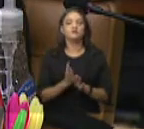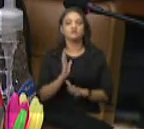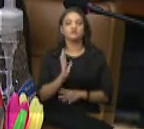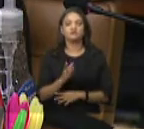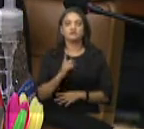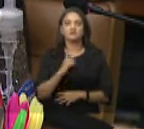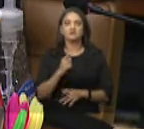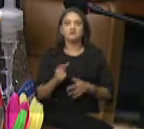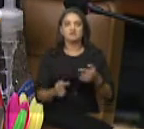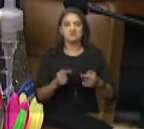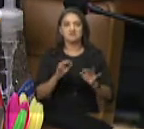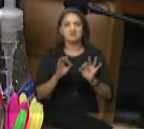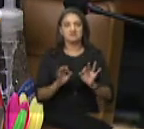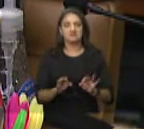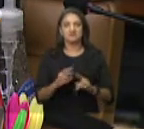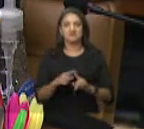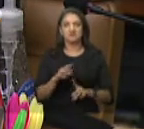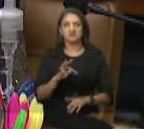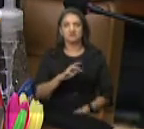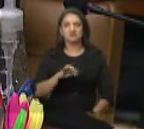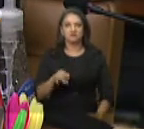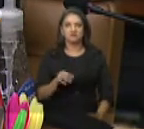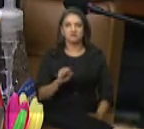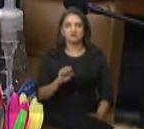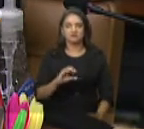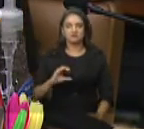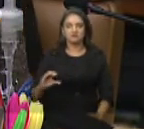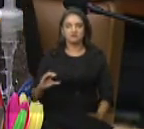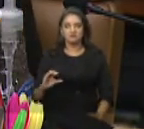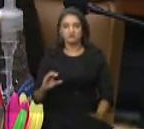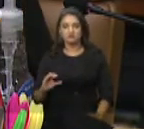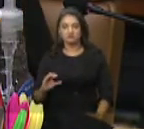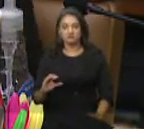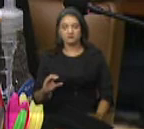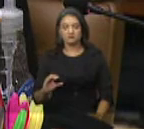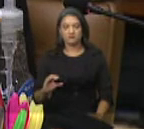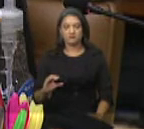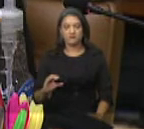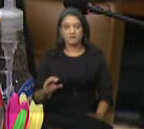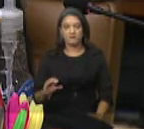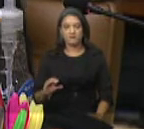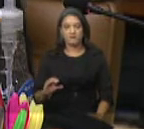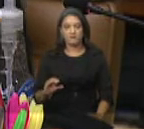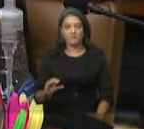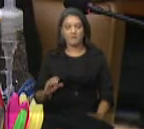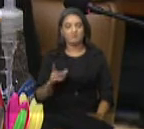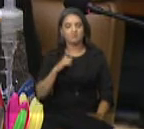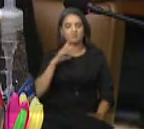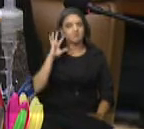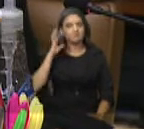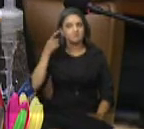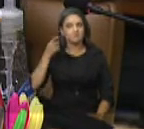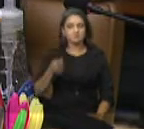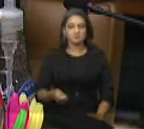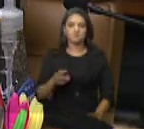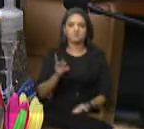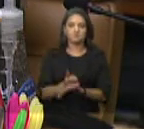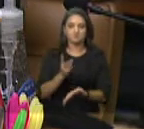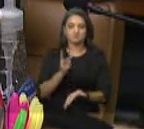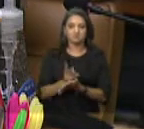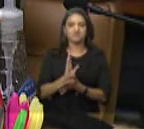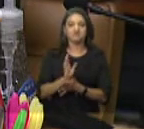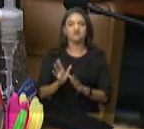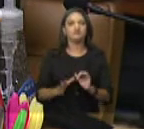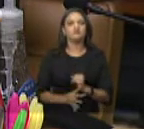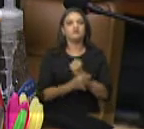Tribunal de Justiça de Santa Catarina e Manteve uma sentença segundo a qual estava assegurado